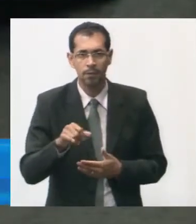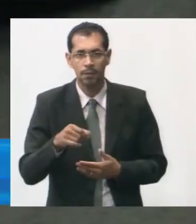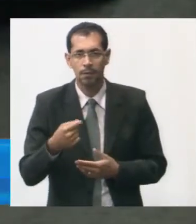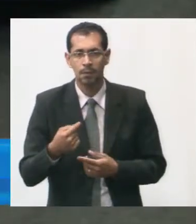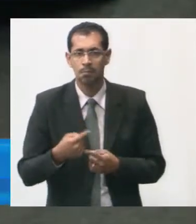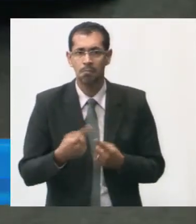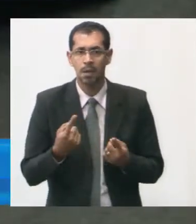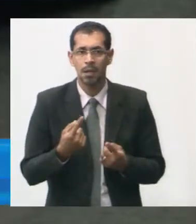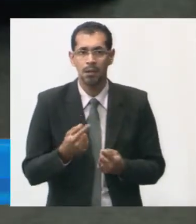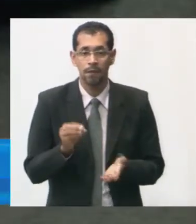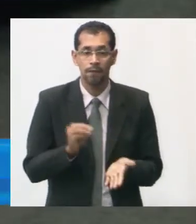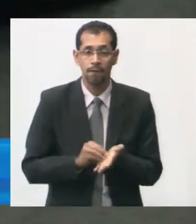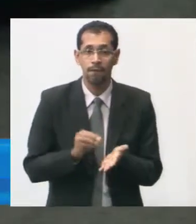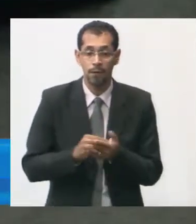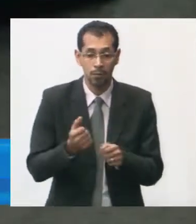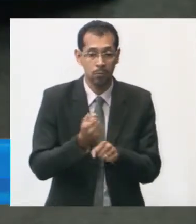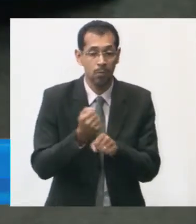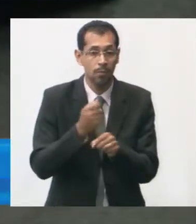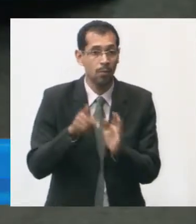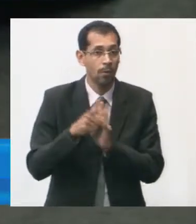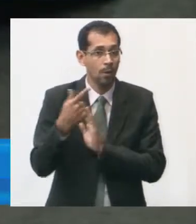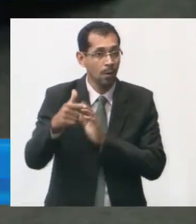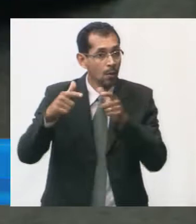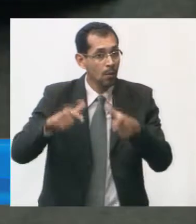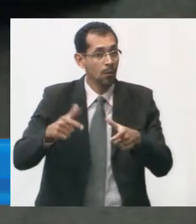região da Ilha das Caieiras,